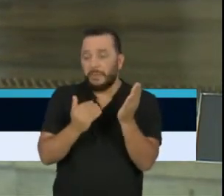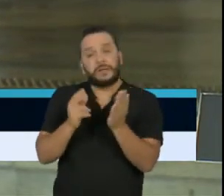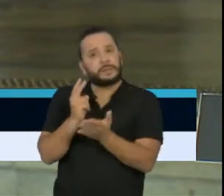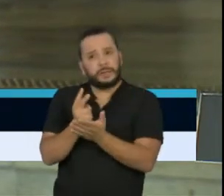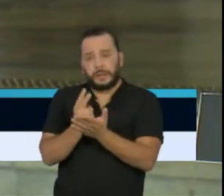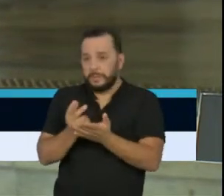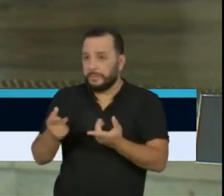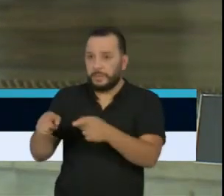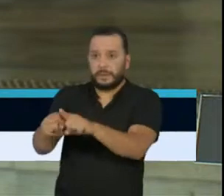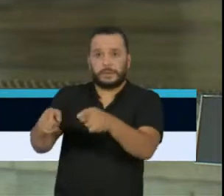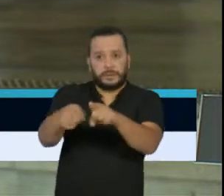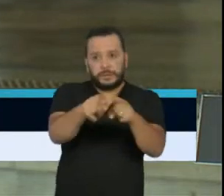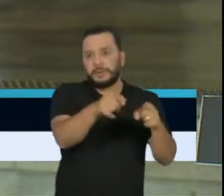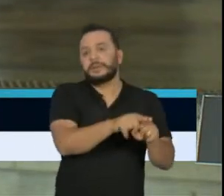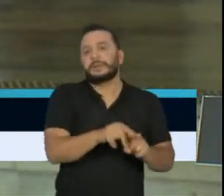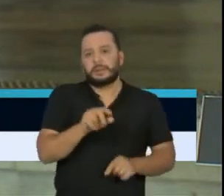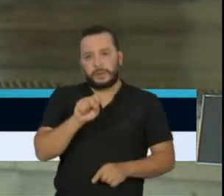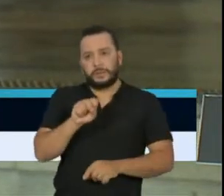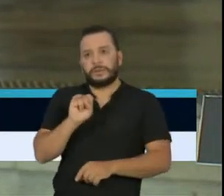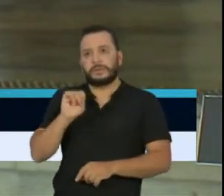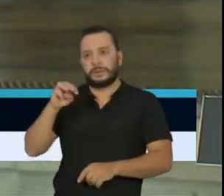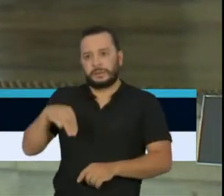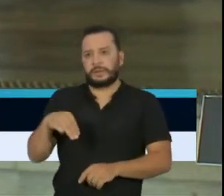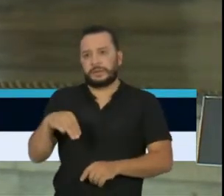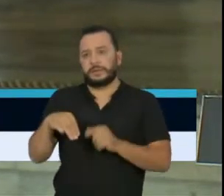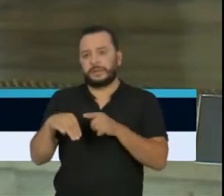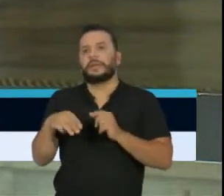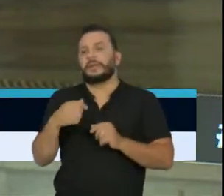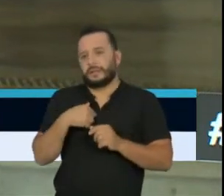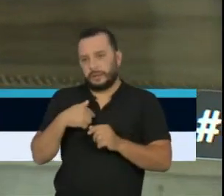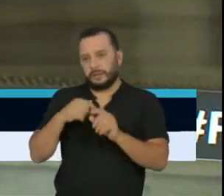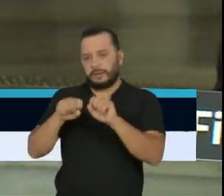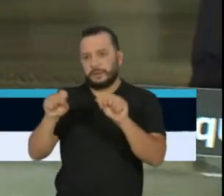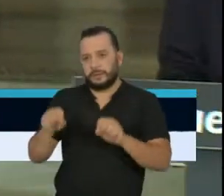e o CIMI ele faz essa integração.